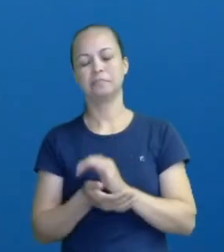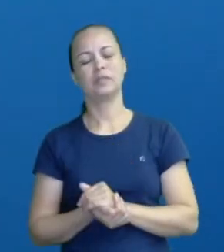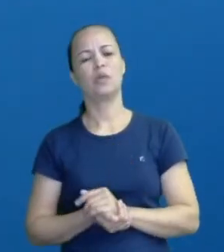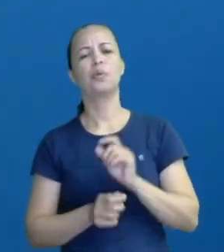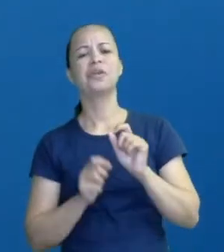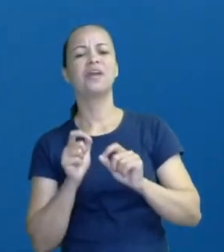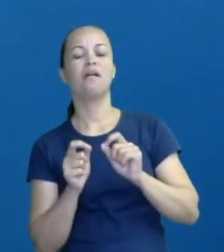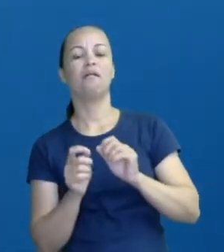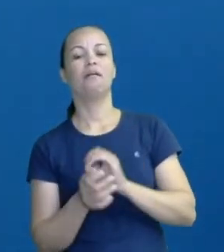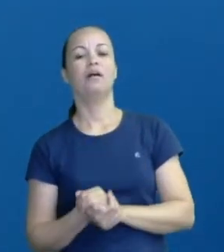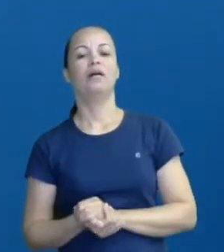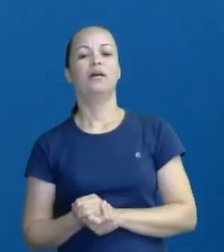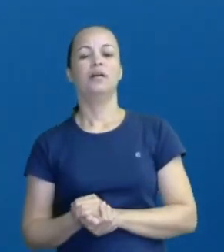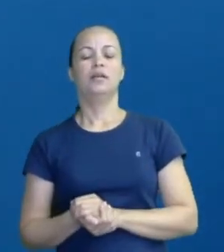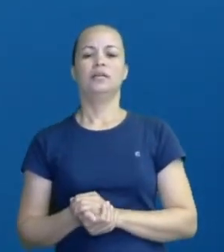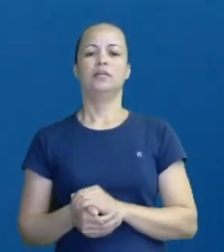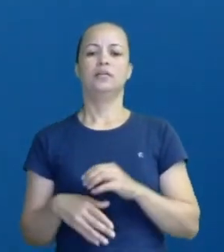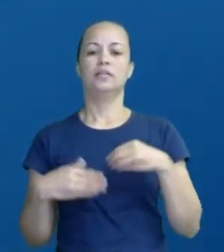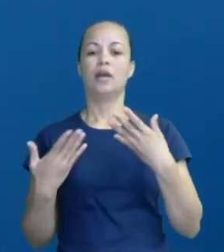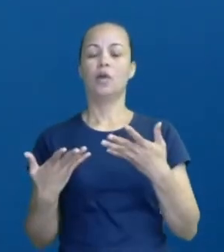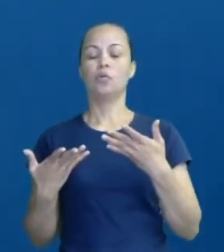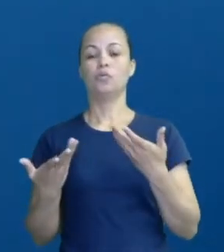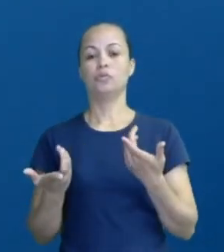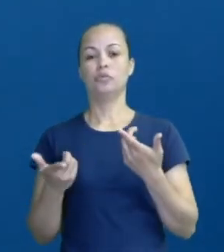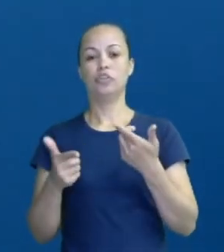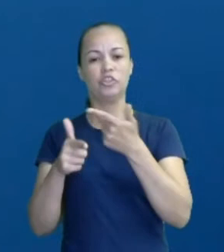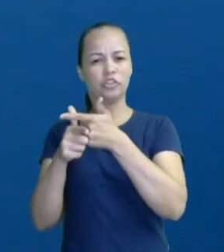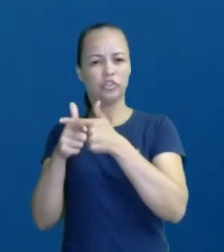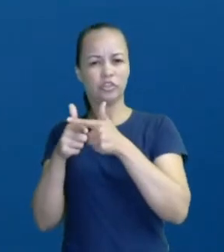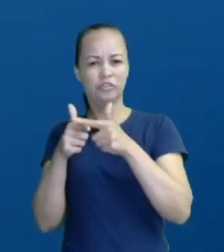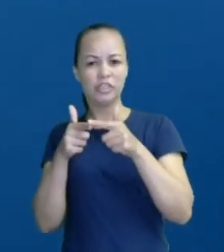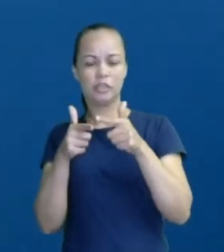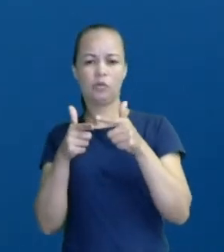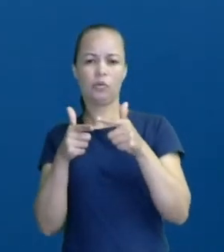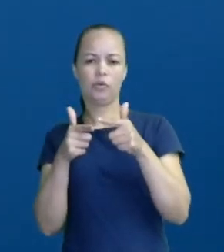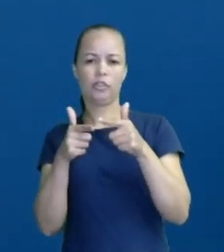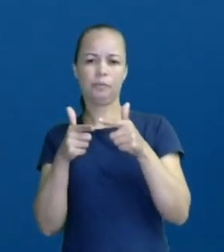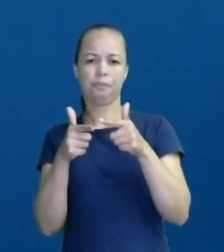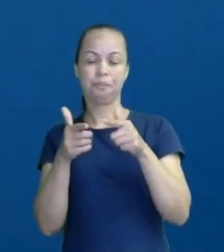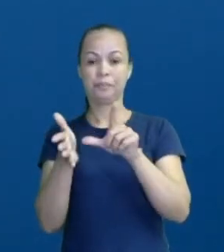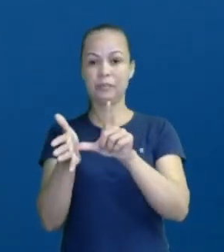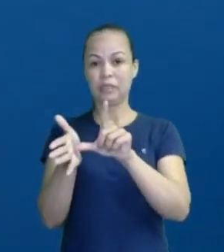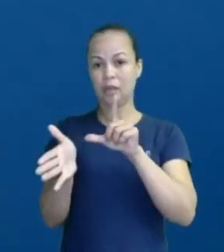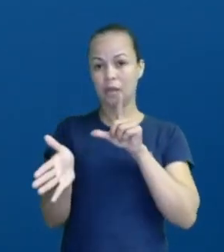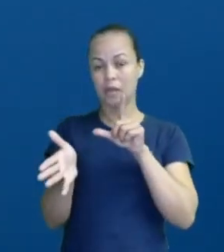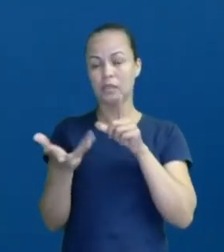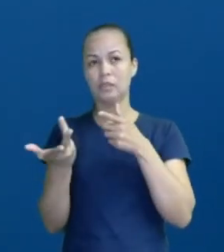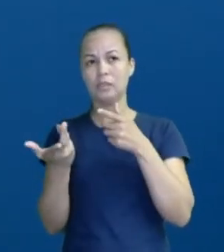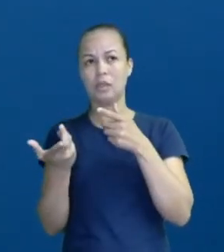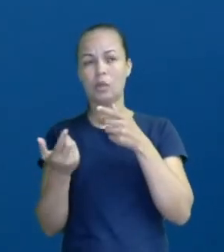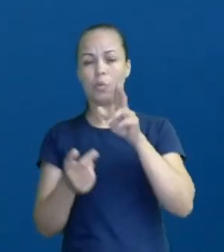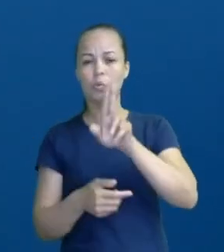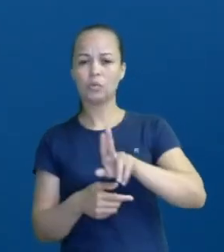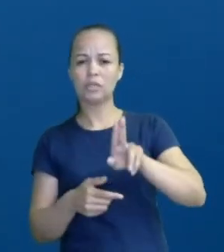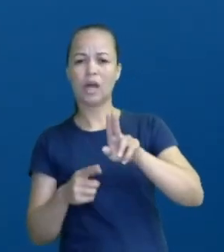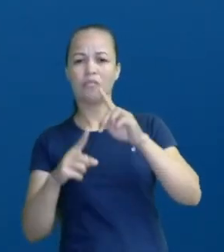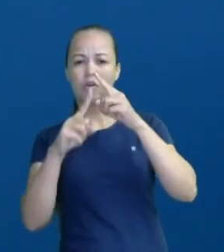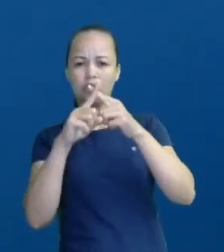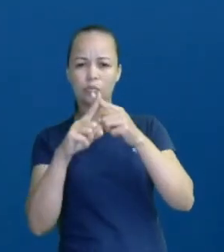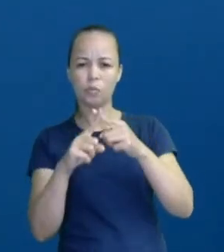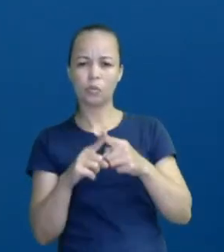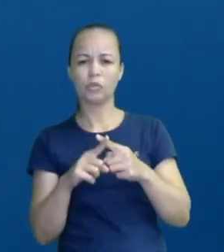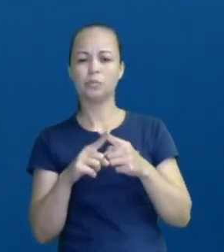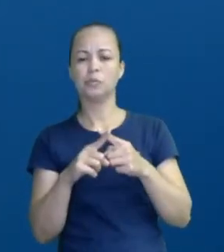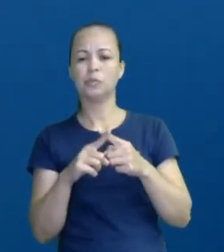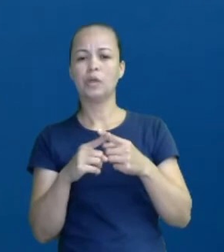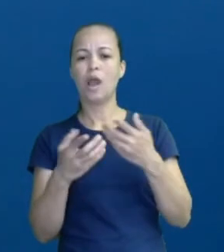comum? São os divisores. Se antes eu usava os múltiplos, agora eu